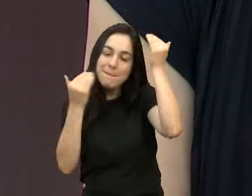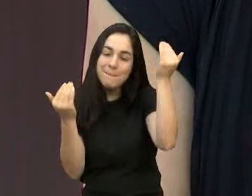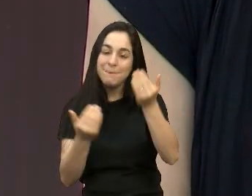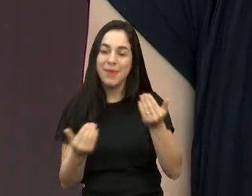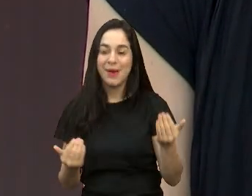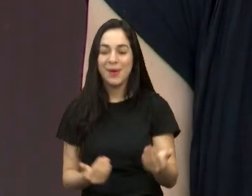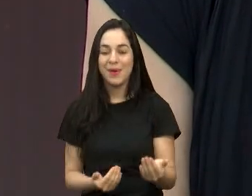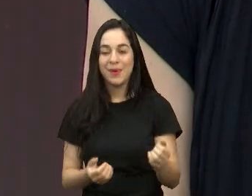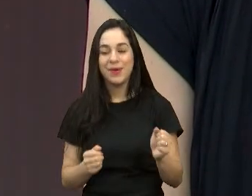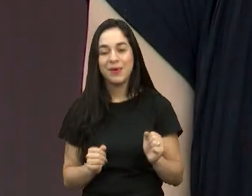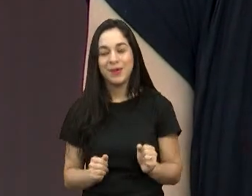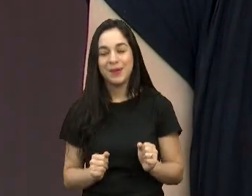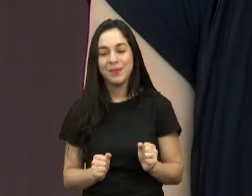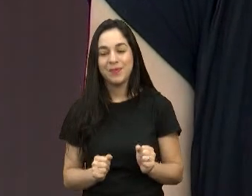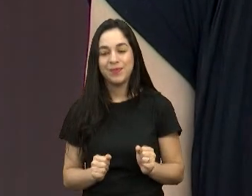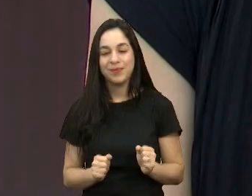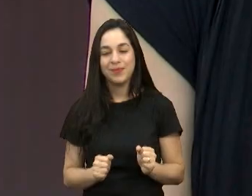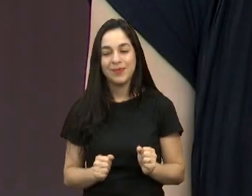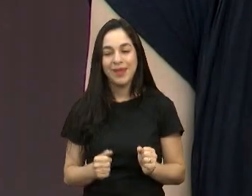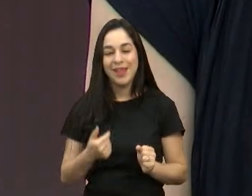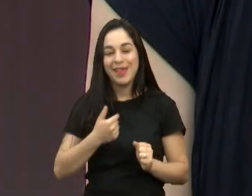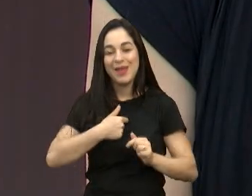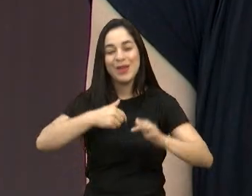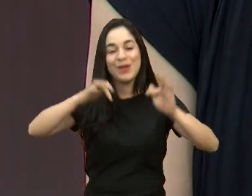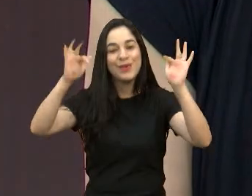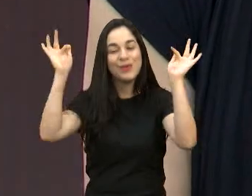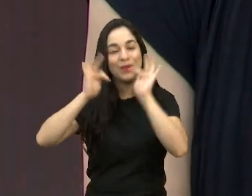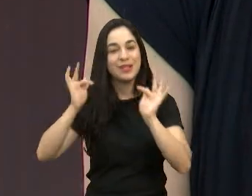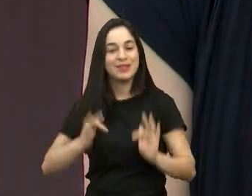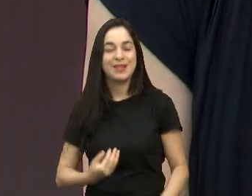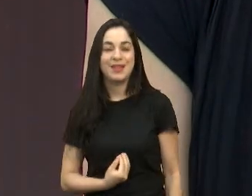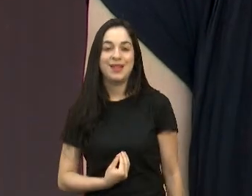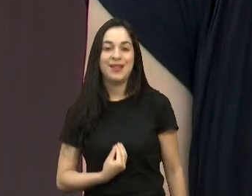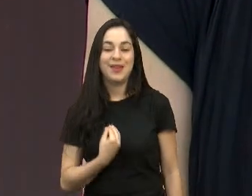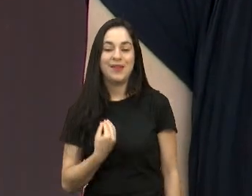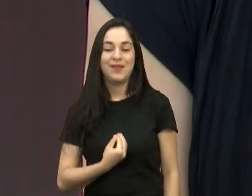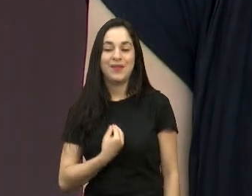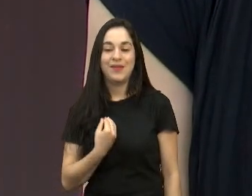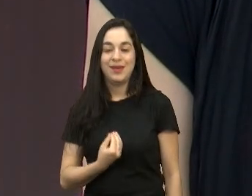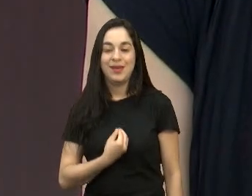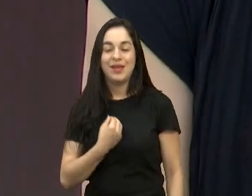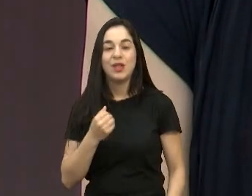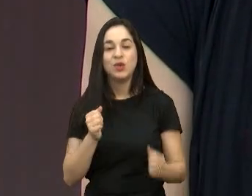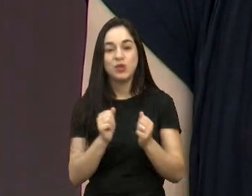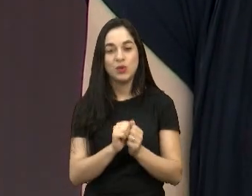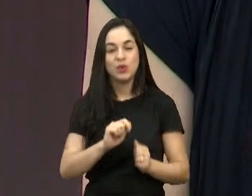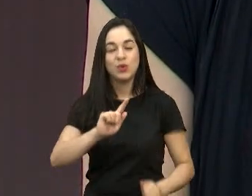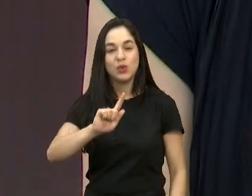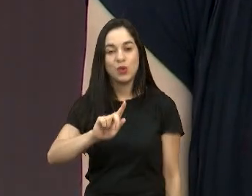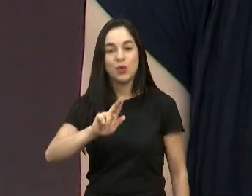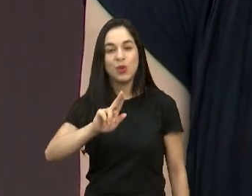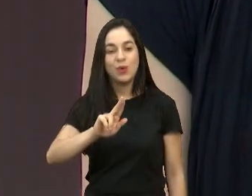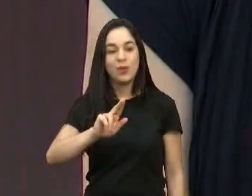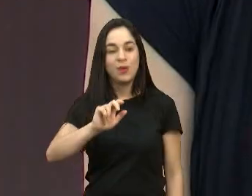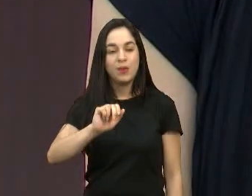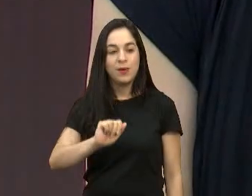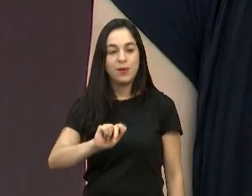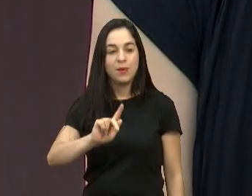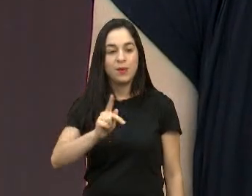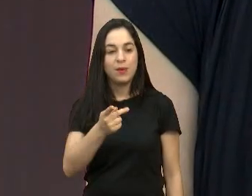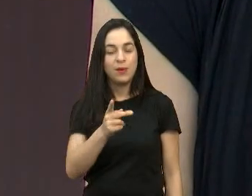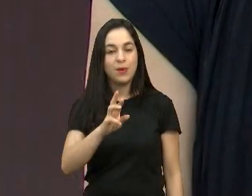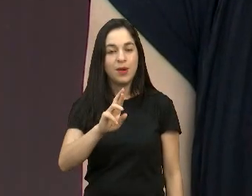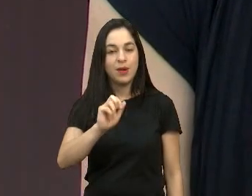tive uma grande felicidade na vida de conviver com o Guarana. Eu o